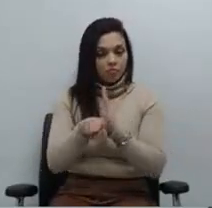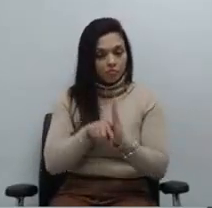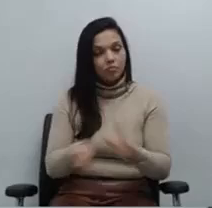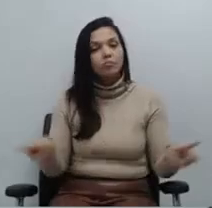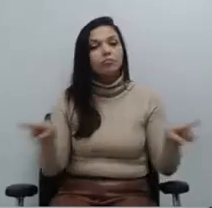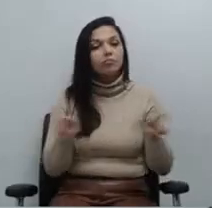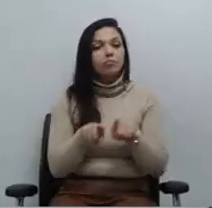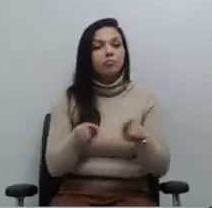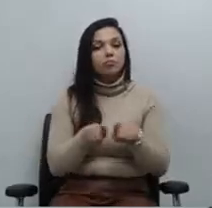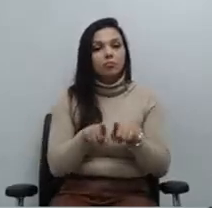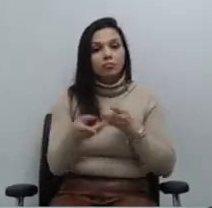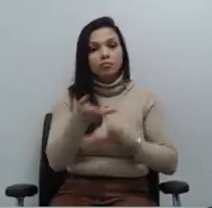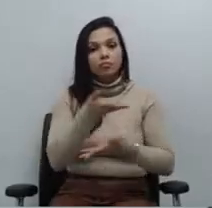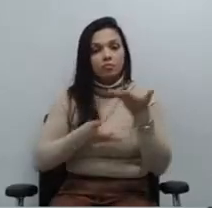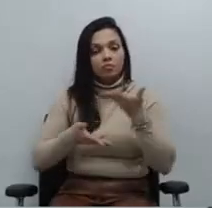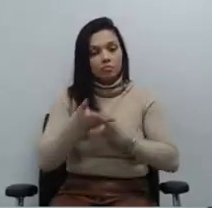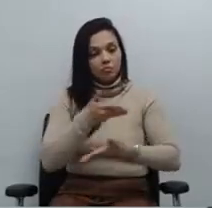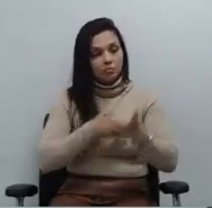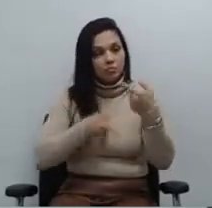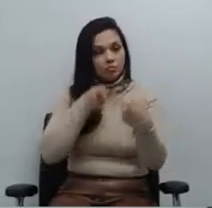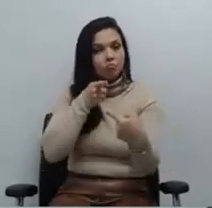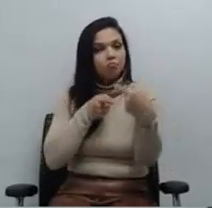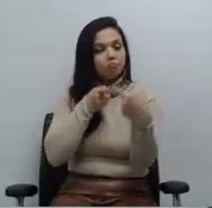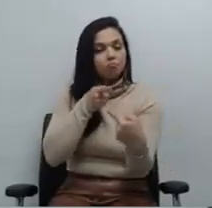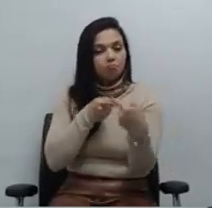também travar esse debate com transparência.